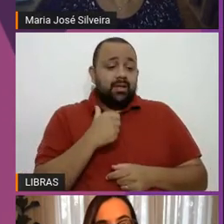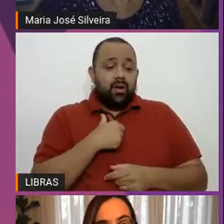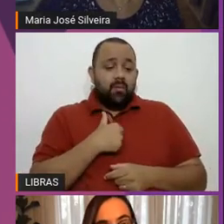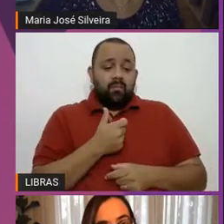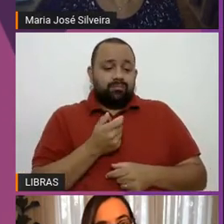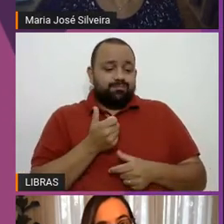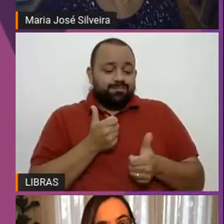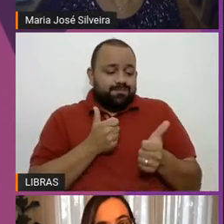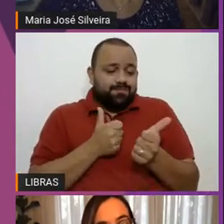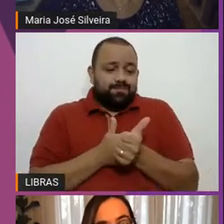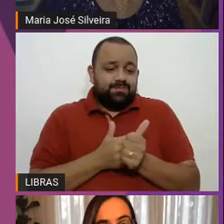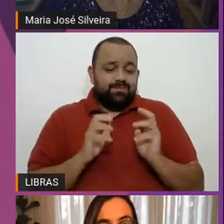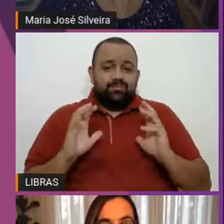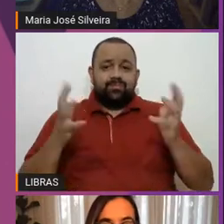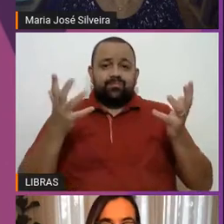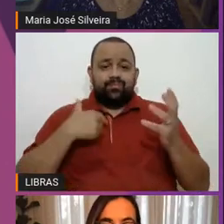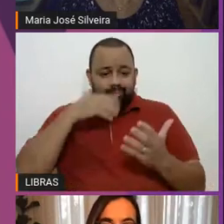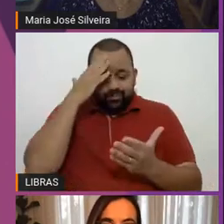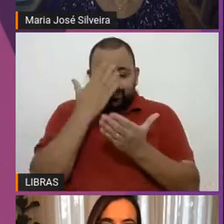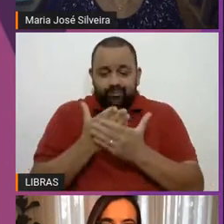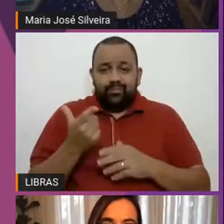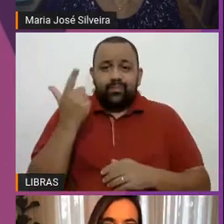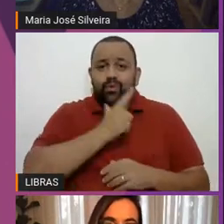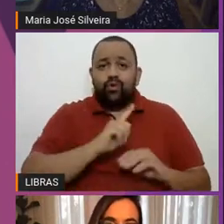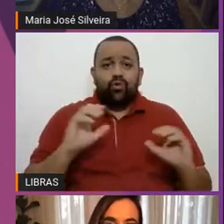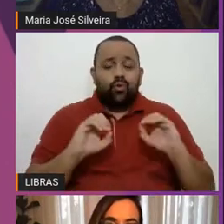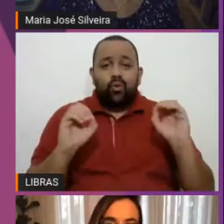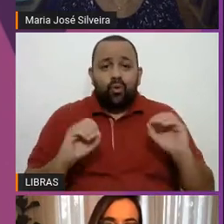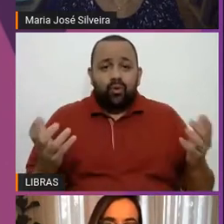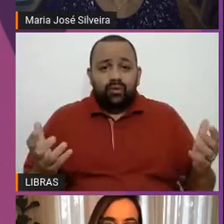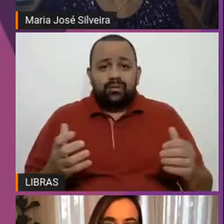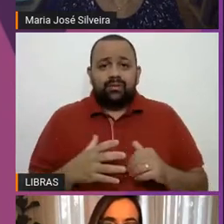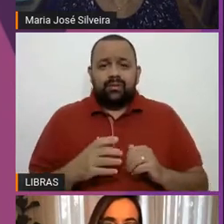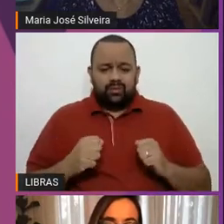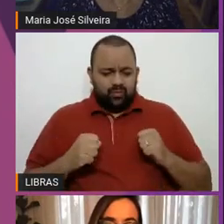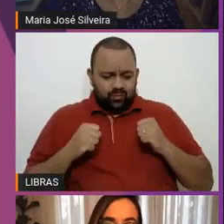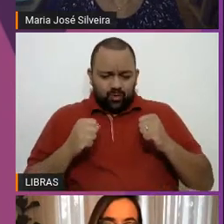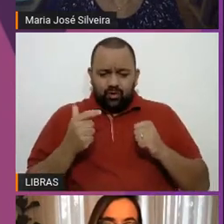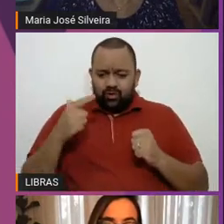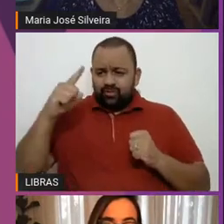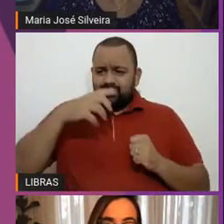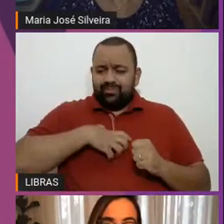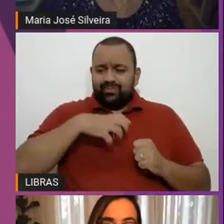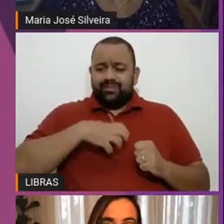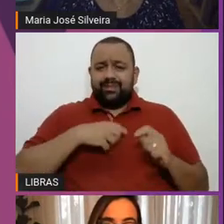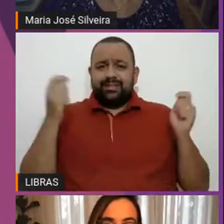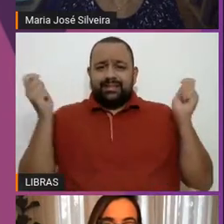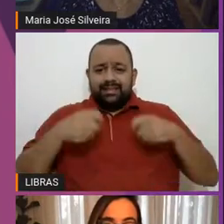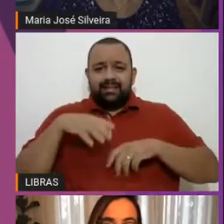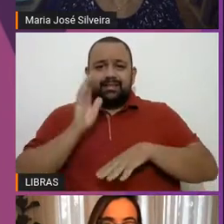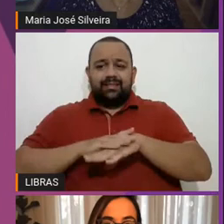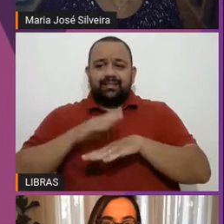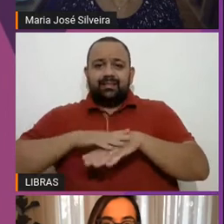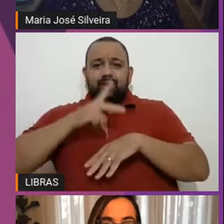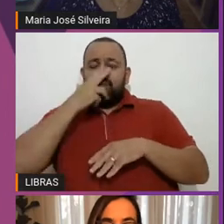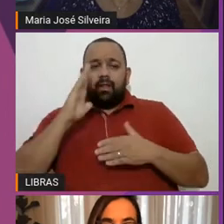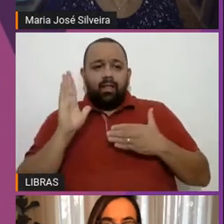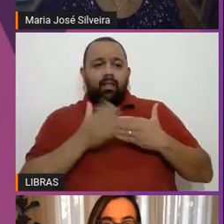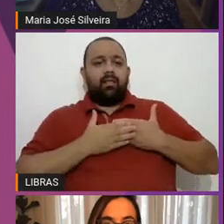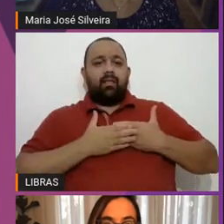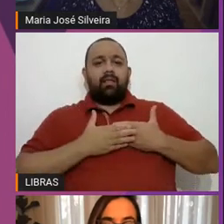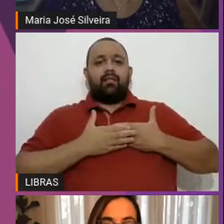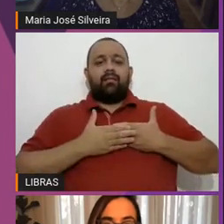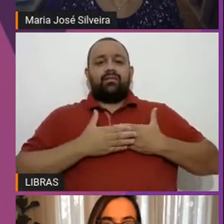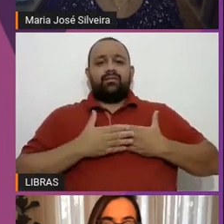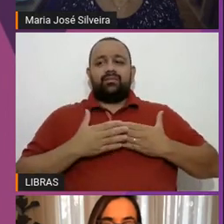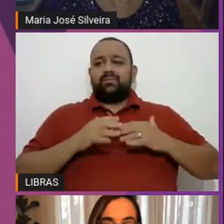desastre Como foi o que aconteceu mas eu não consigo acreditar nesse desastre tinha uma força uma outra força que queria tá pai o padre